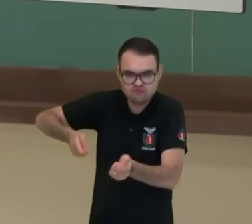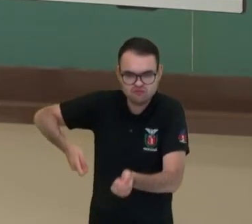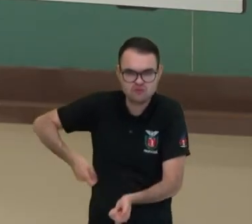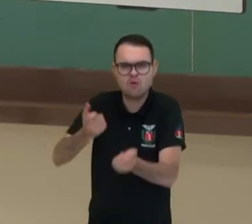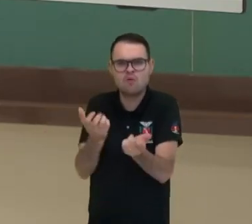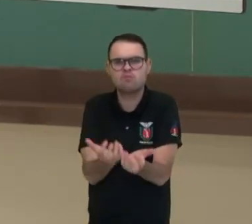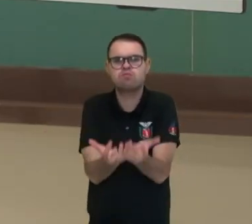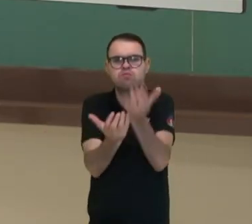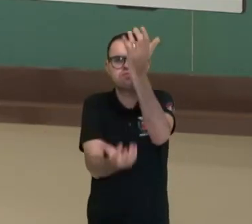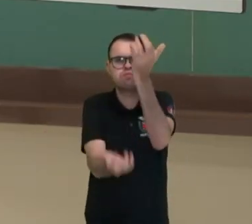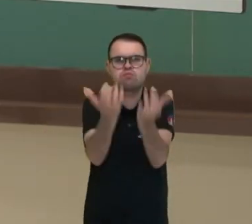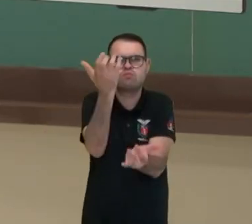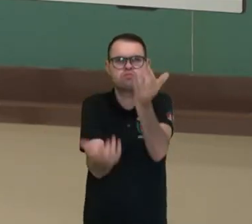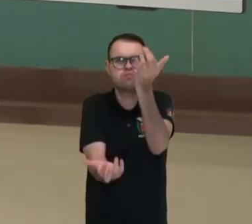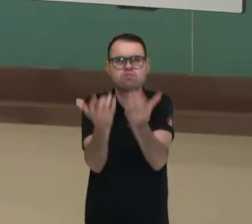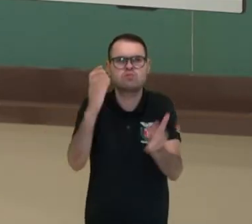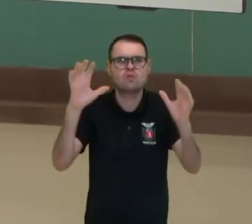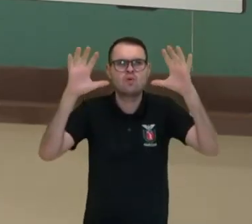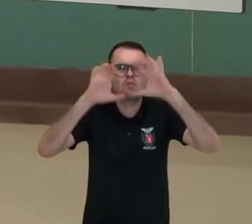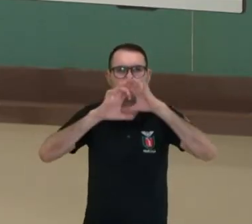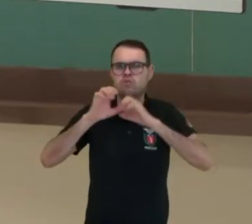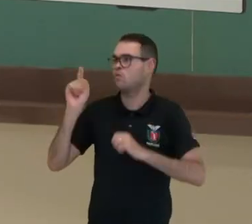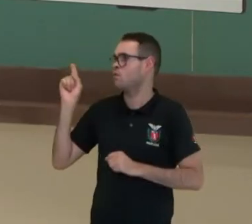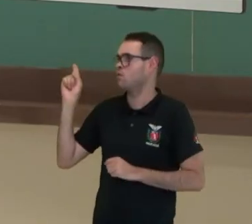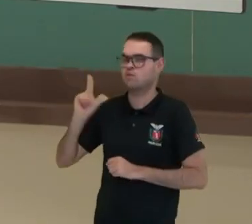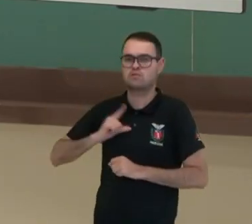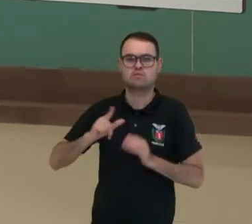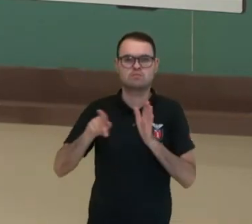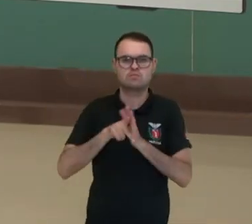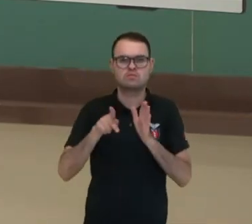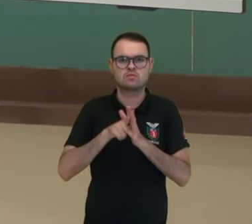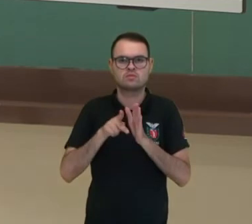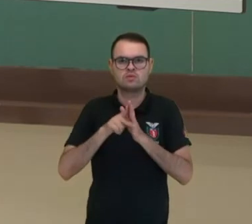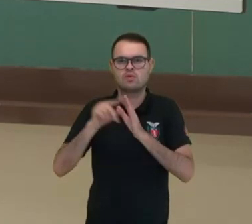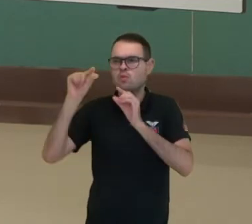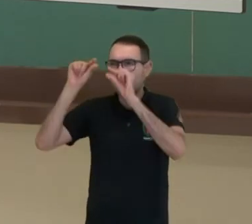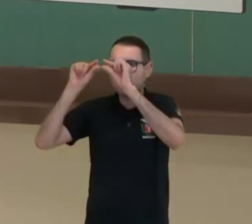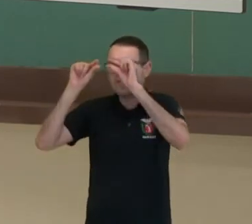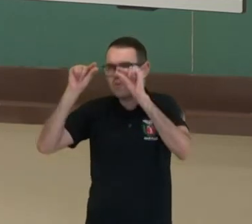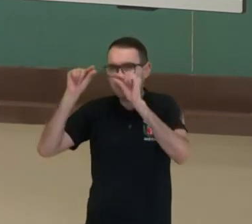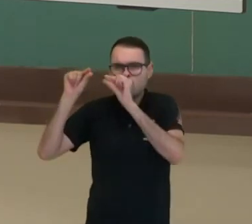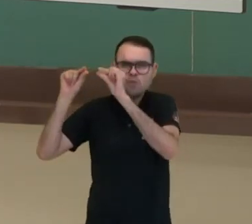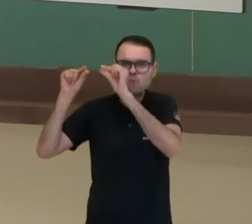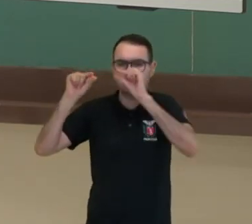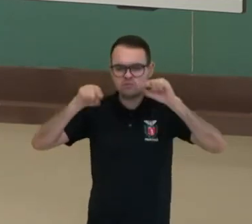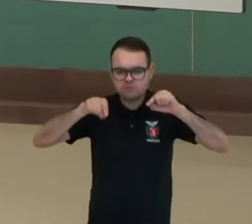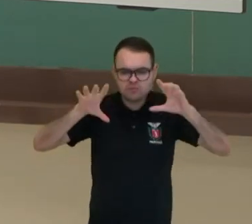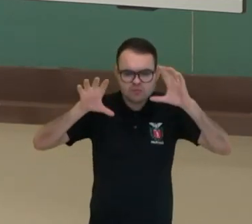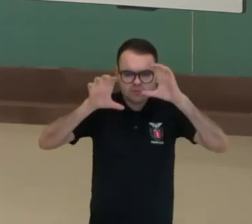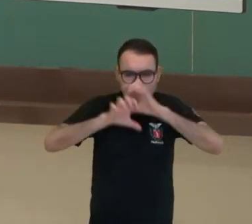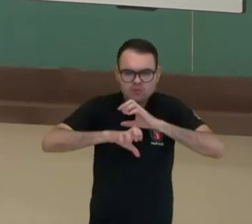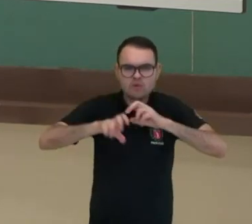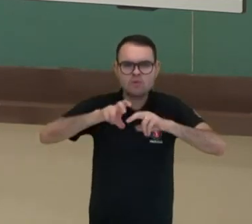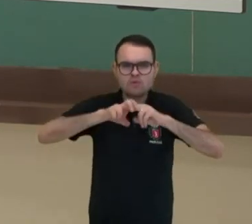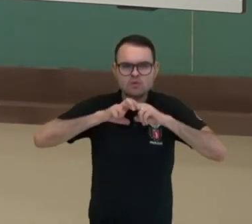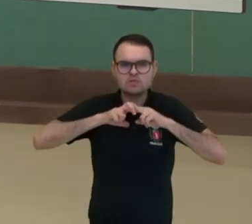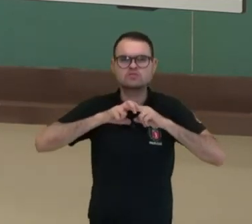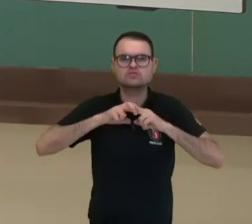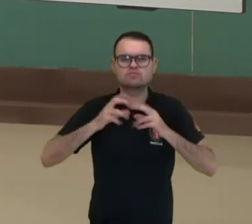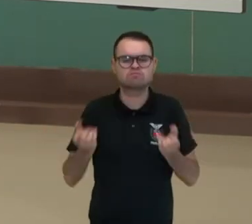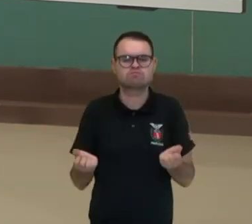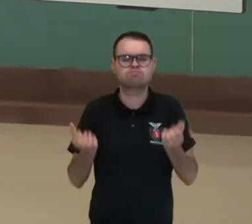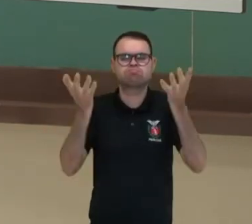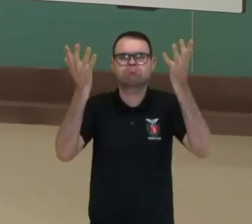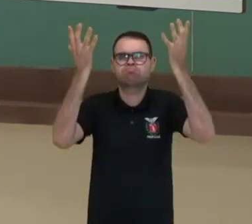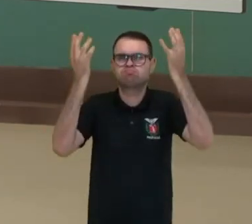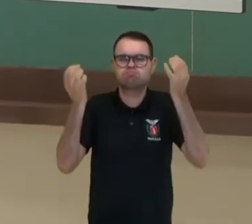geralmente a escuridão. Pode ver nessa imagem aqui que as janelas elas eram bem pequenas. Por conta da fuligem do carvão e do excesso